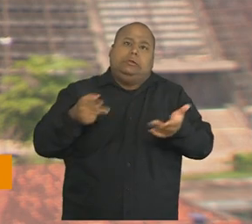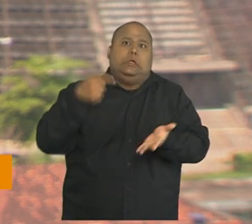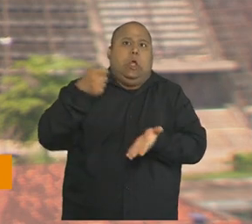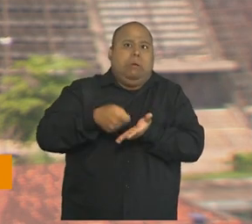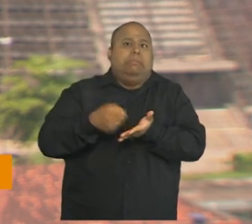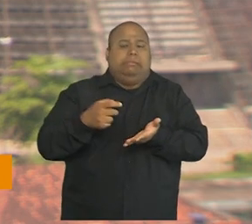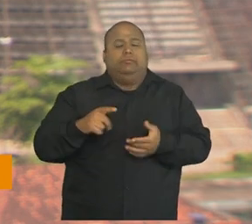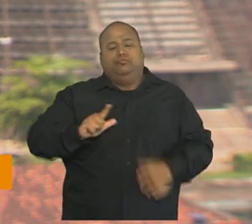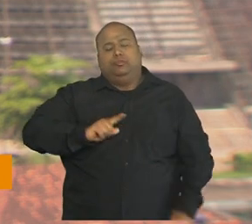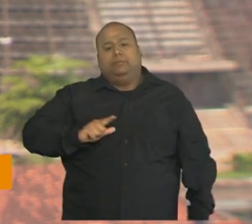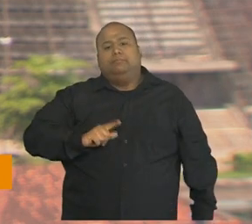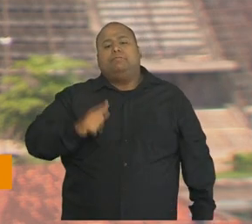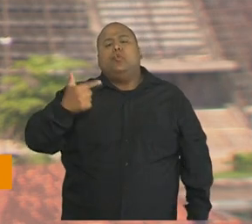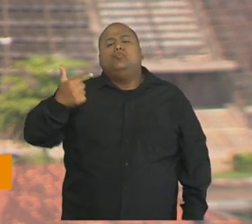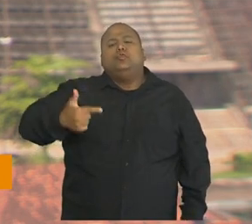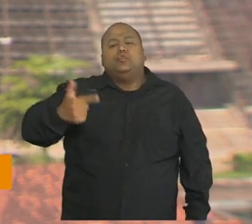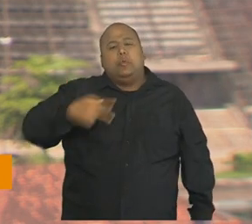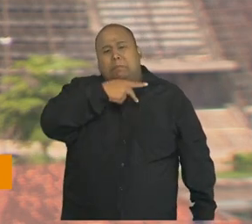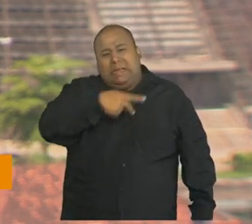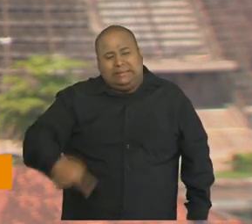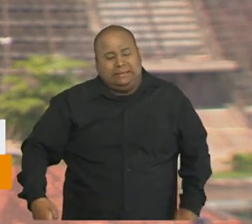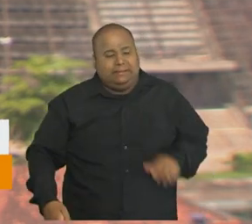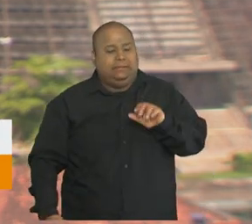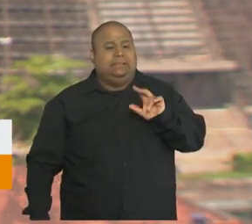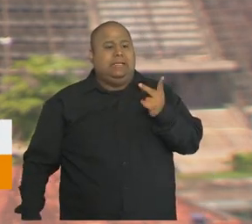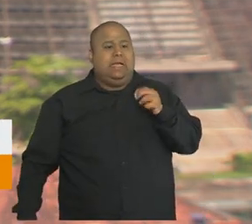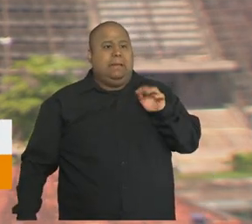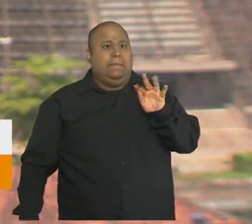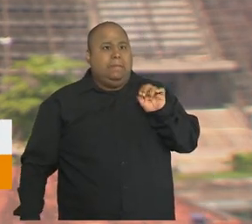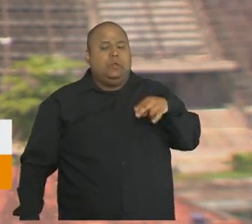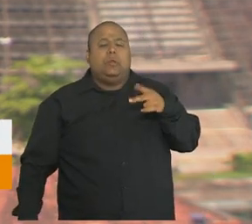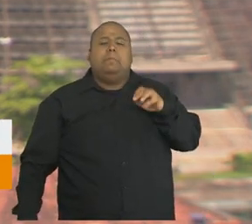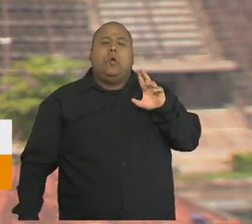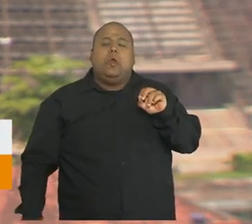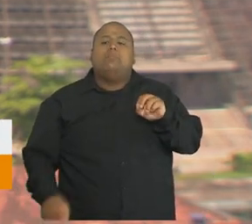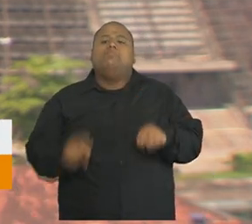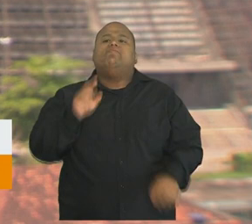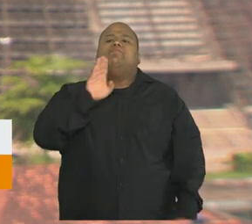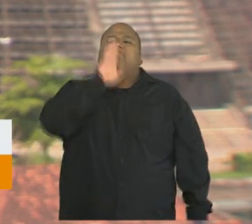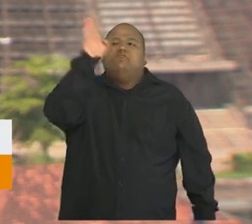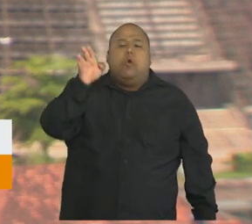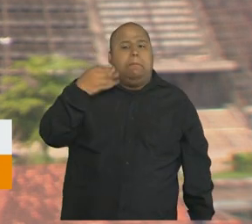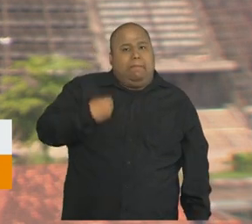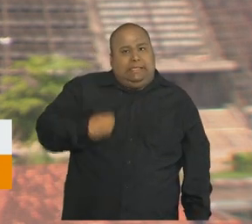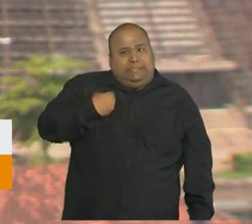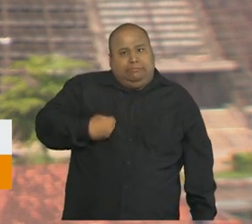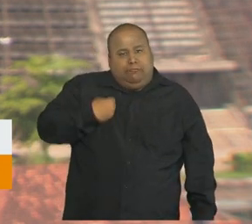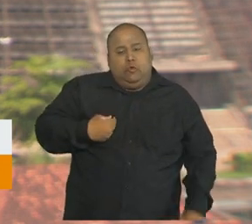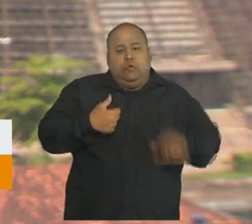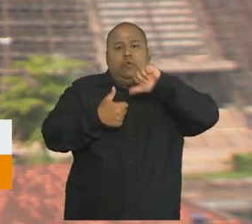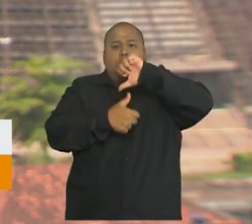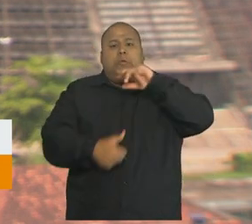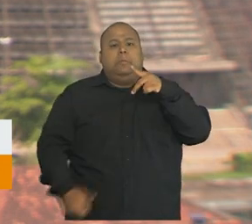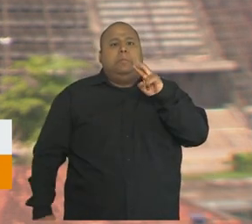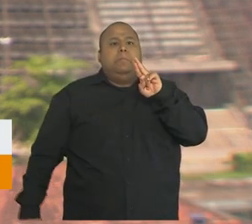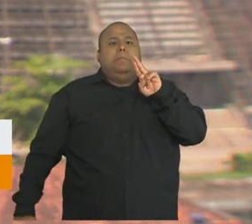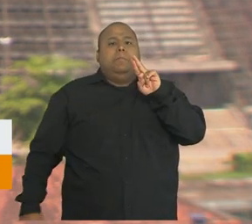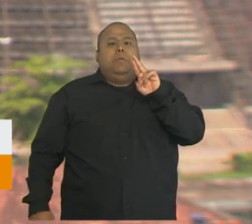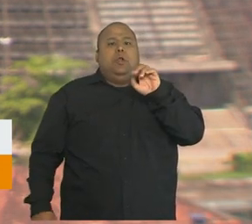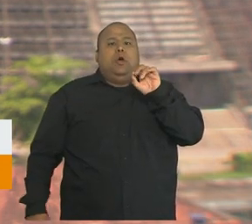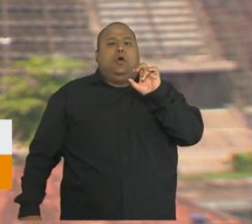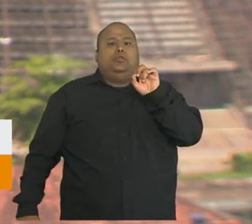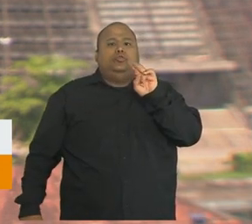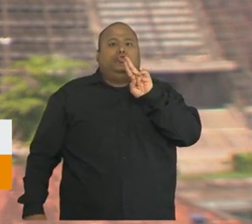O vice-presidente Hamilton Mourão representou o Brasil no Fórum para o Progresso e Integração da América do Sul, ProSul, na cidade de